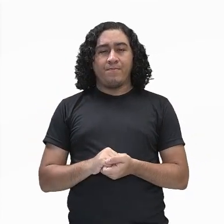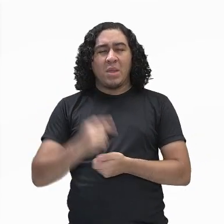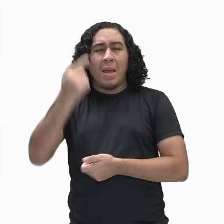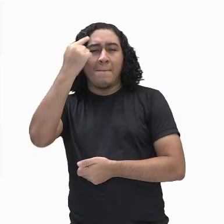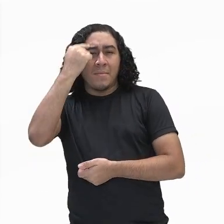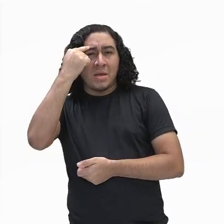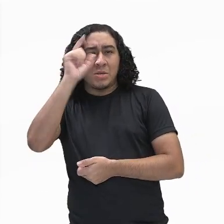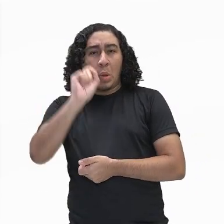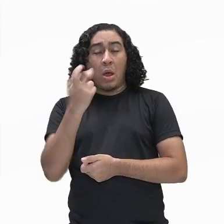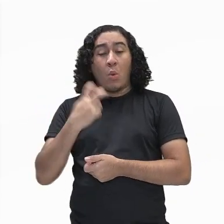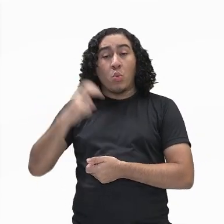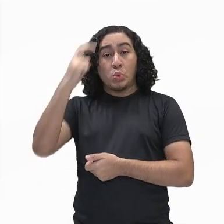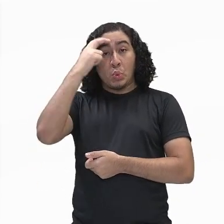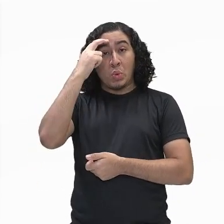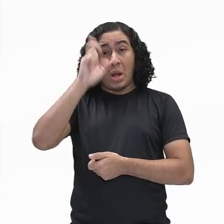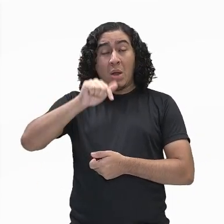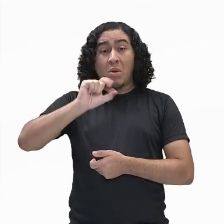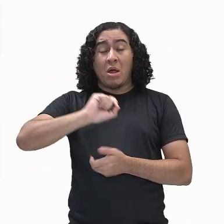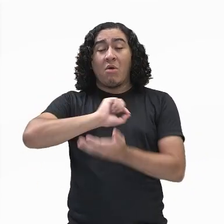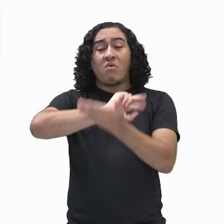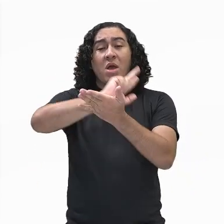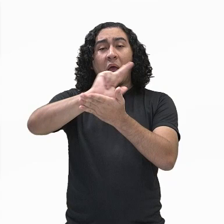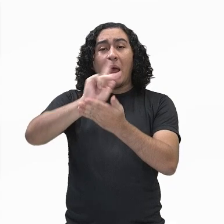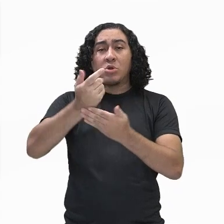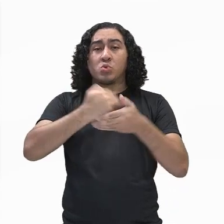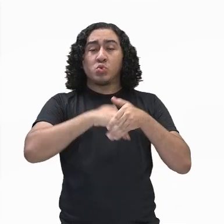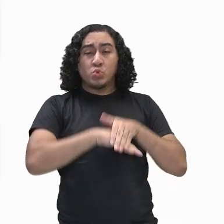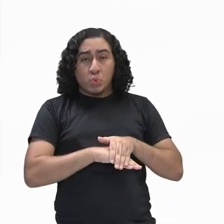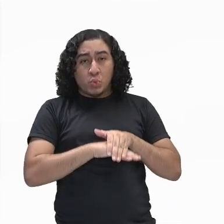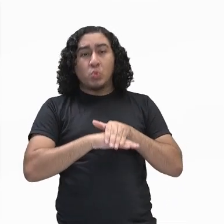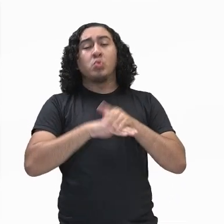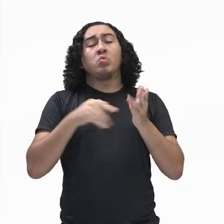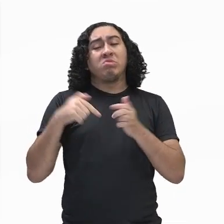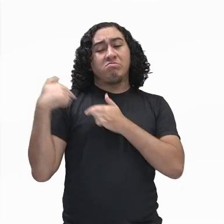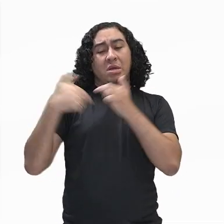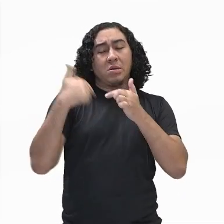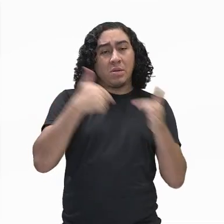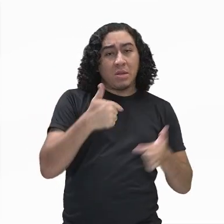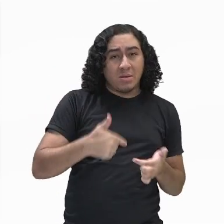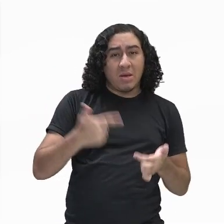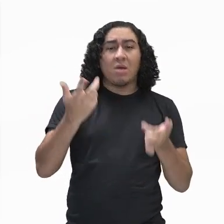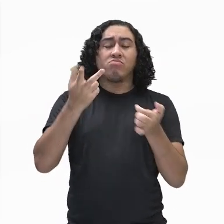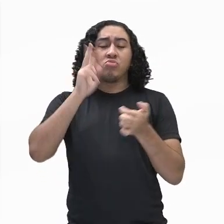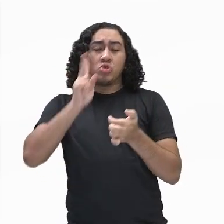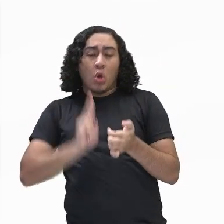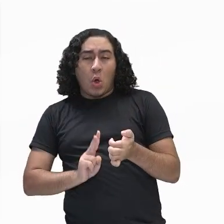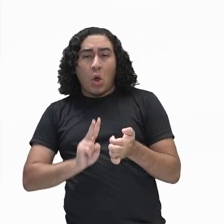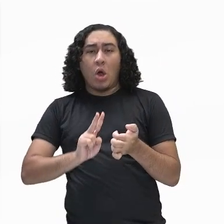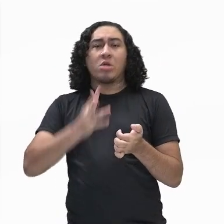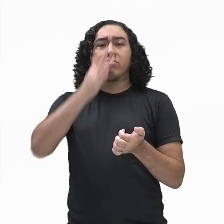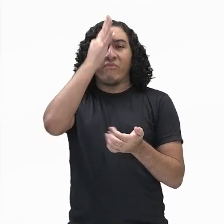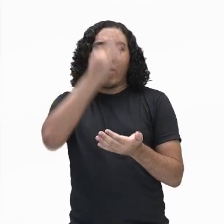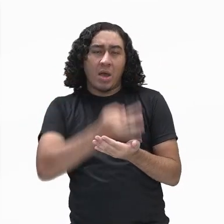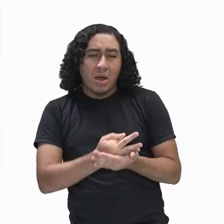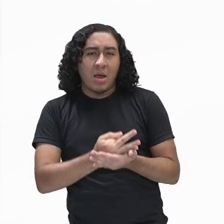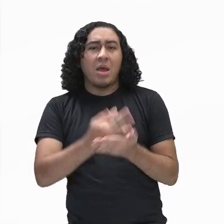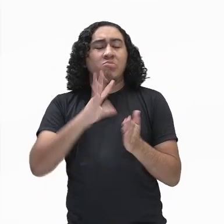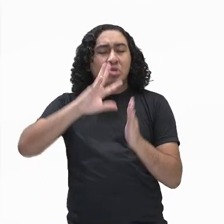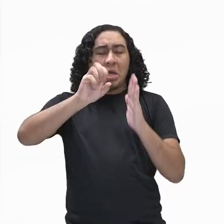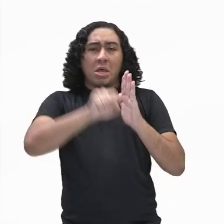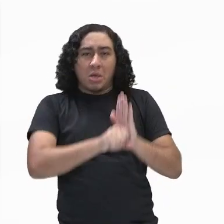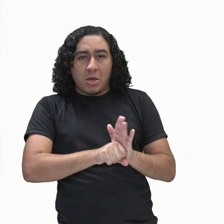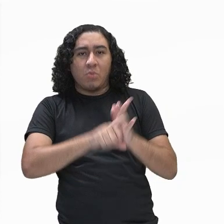que a cultura é um conjunto de costumes, normas, histórias, crenças, símbolos,